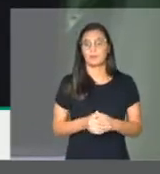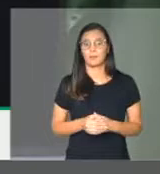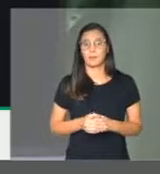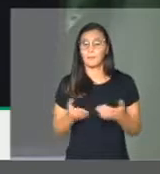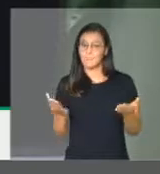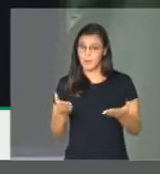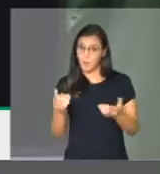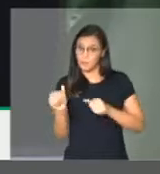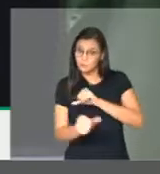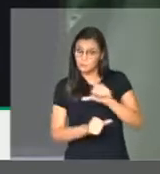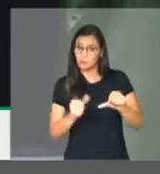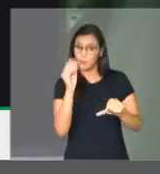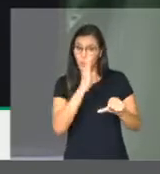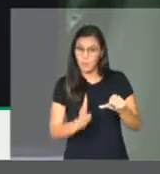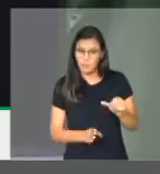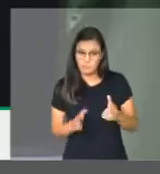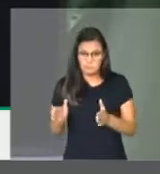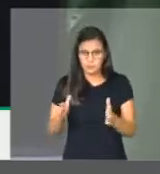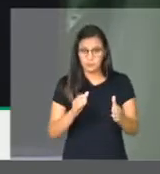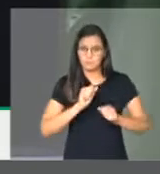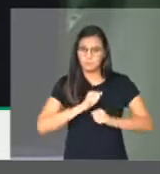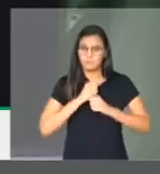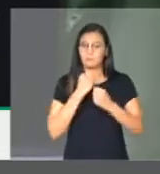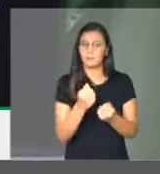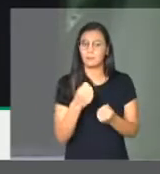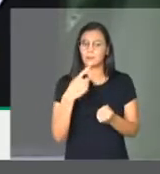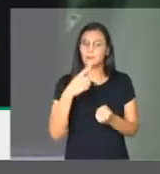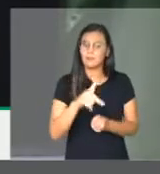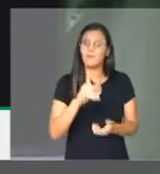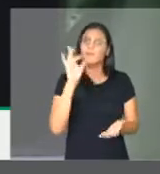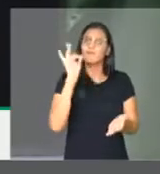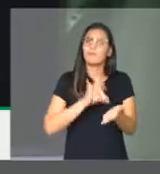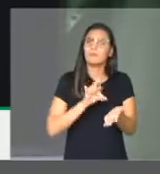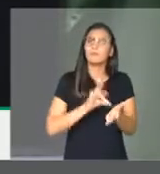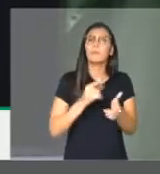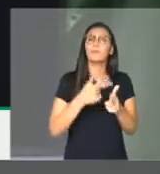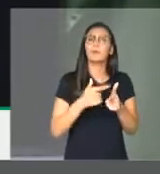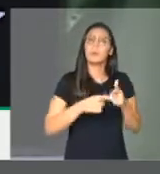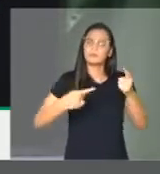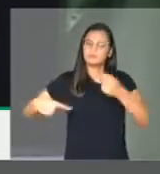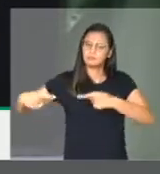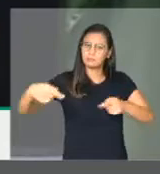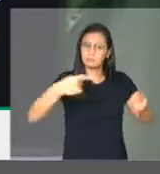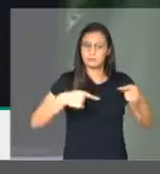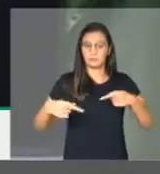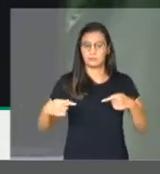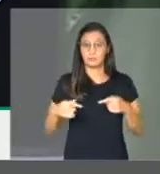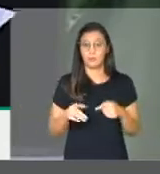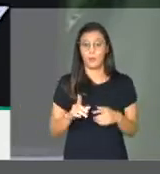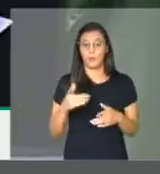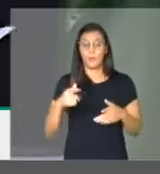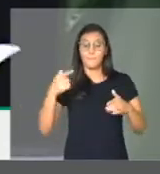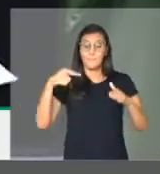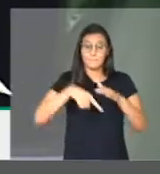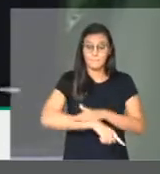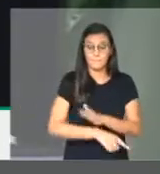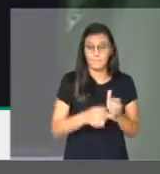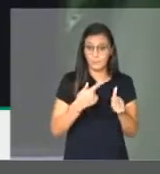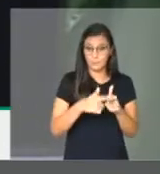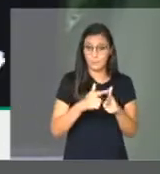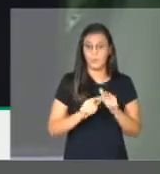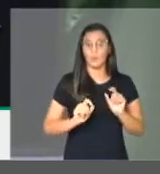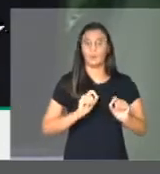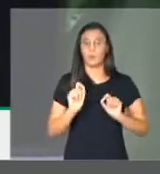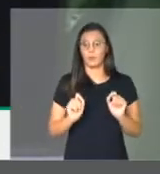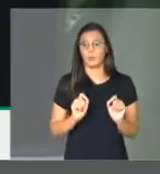colocar o Brasil na direção do enfrentamento dos seus verdadeiros problemas, dos quais o mais grave é